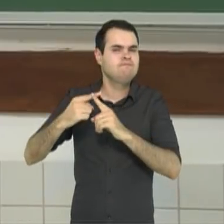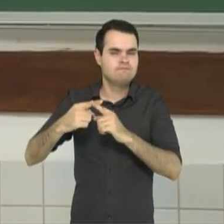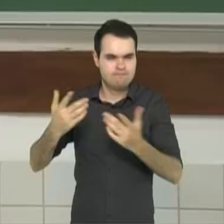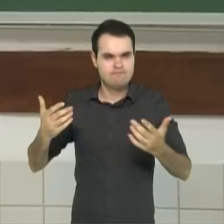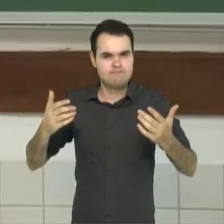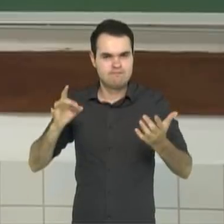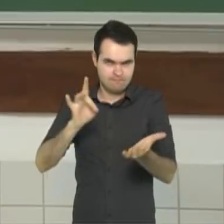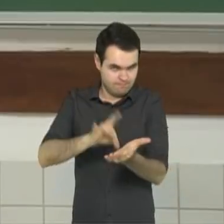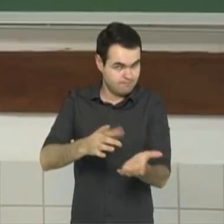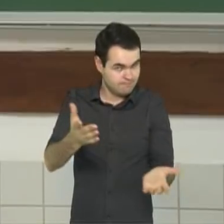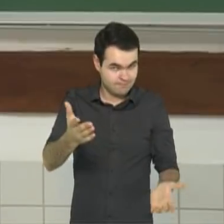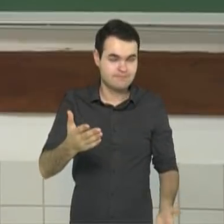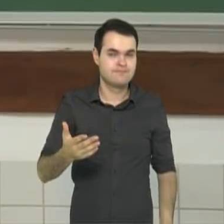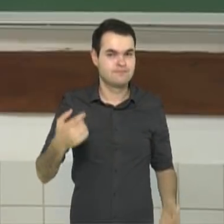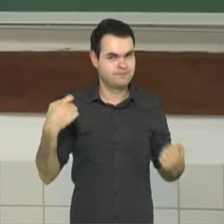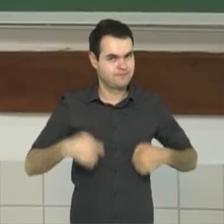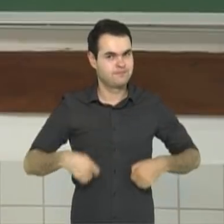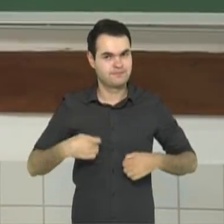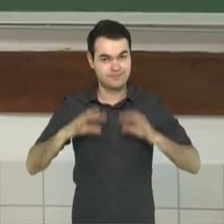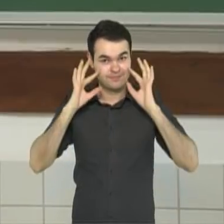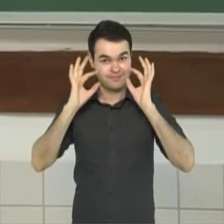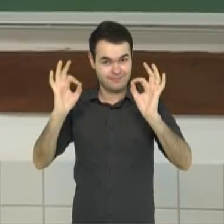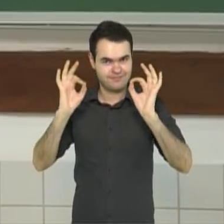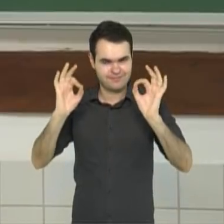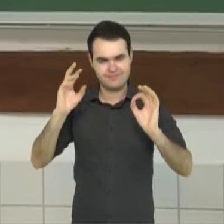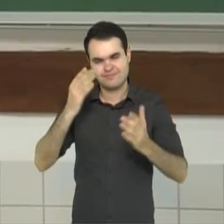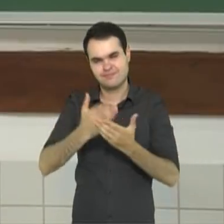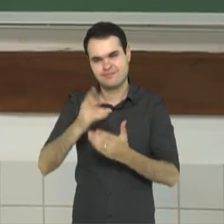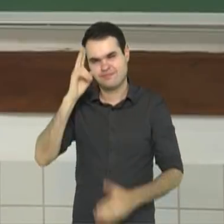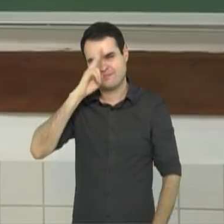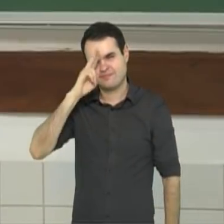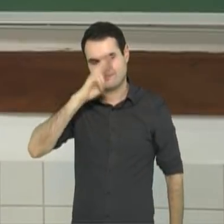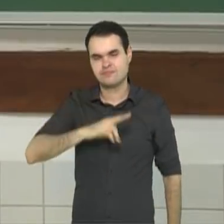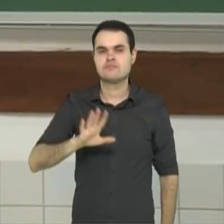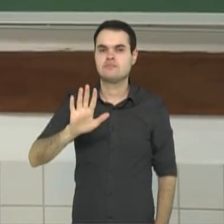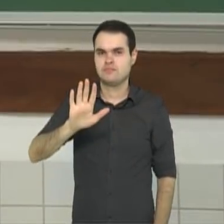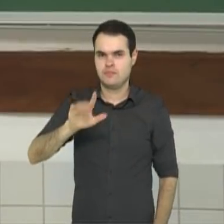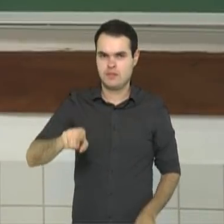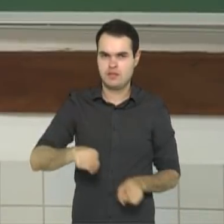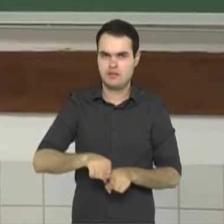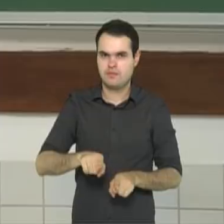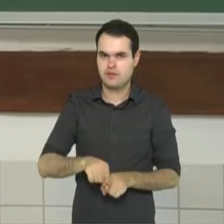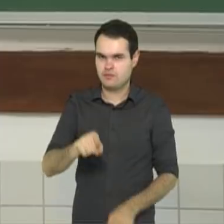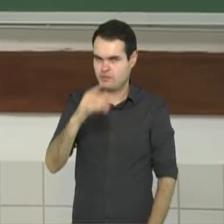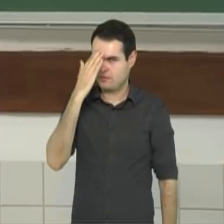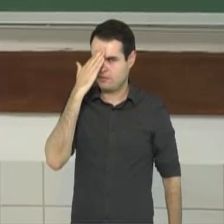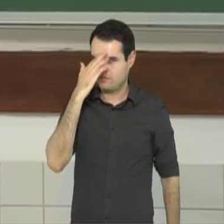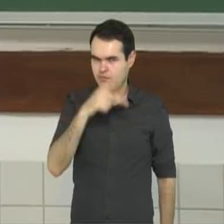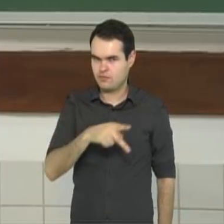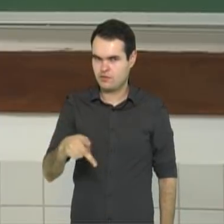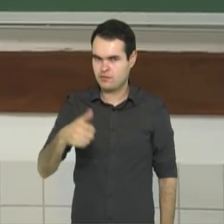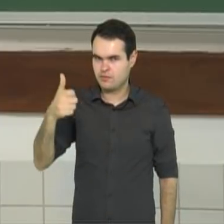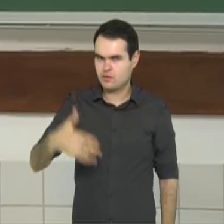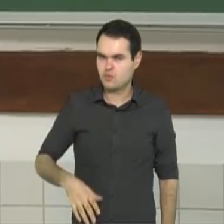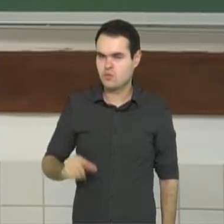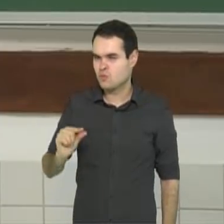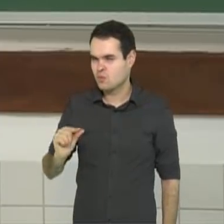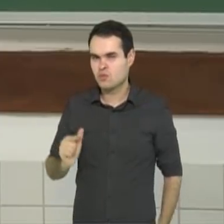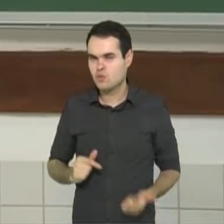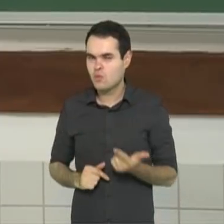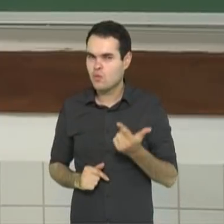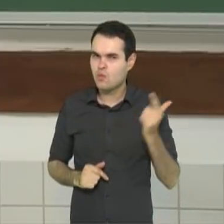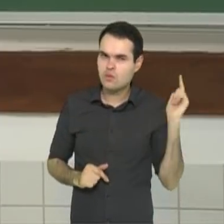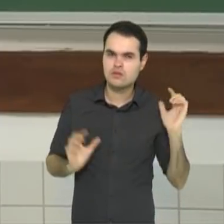isso é muito bom prestar atenção na aula de história. E outra coisa, lembra lá que a professora no começo falou de algumas